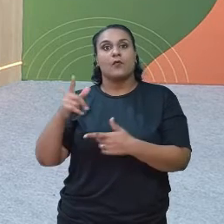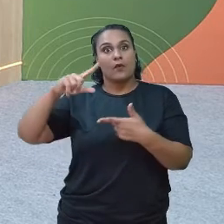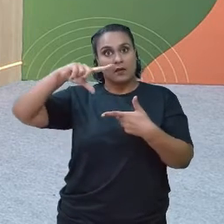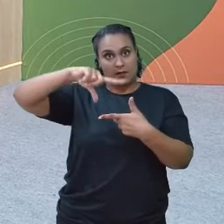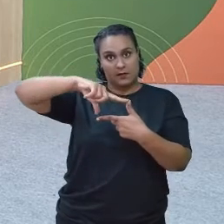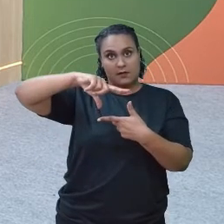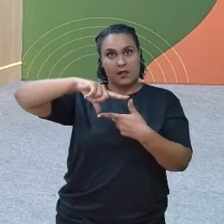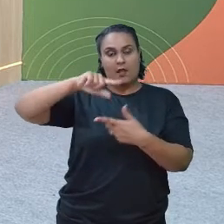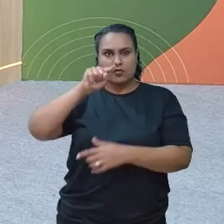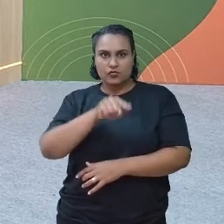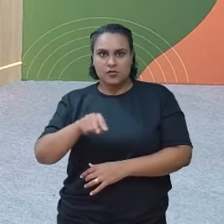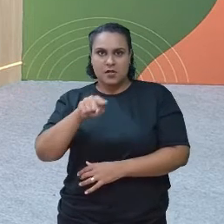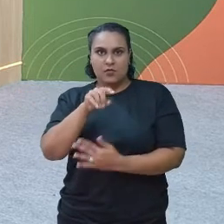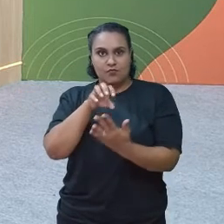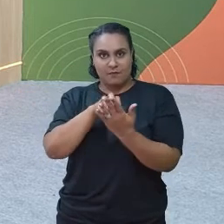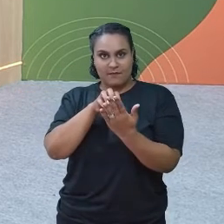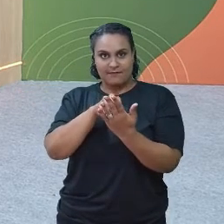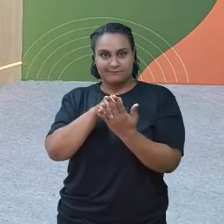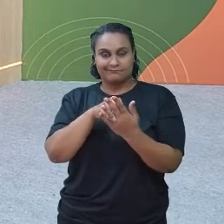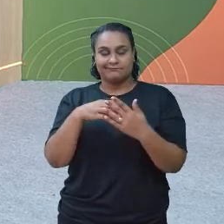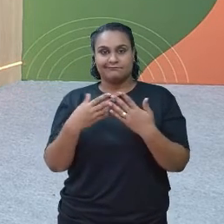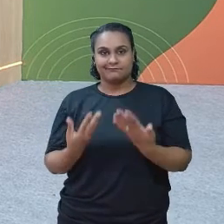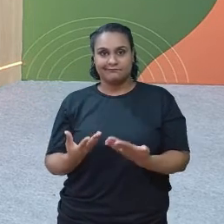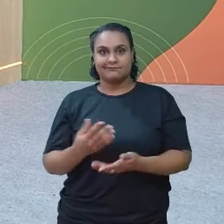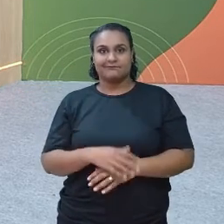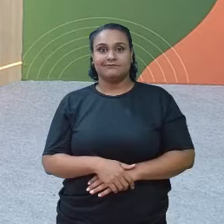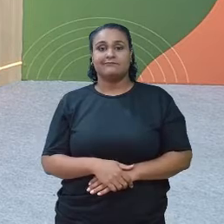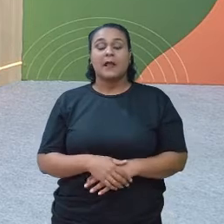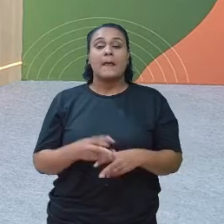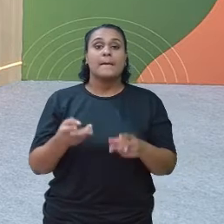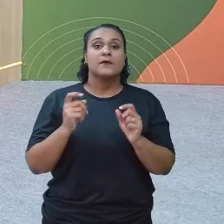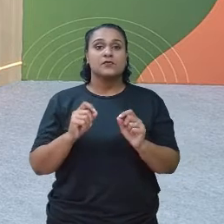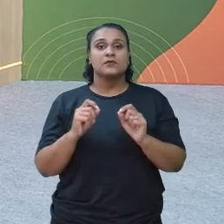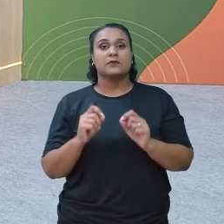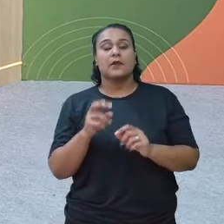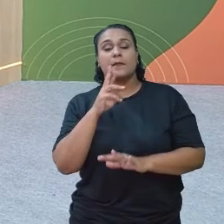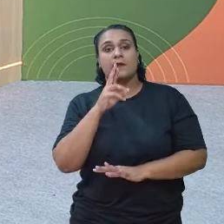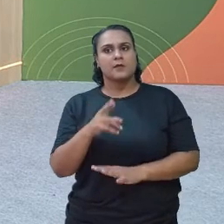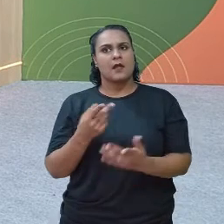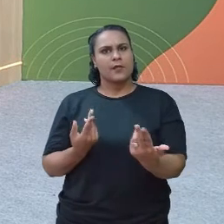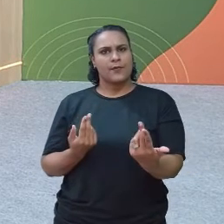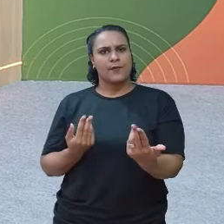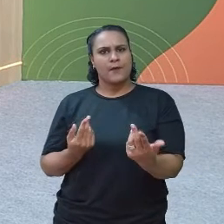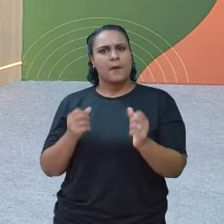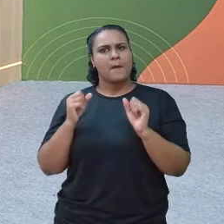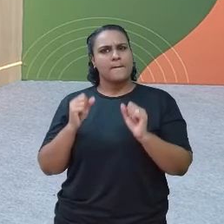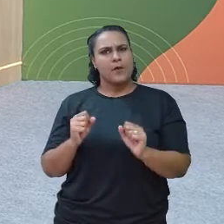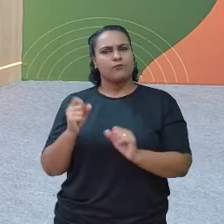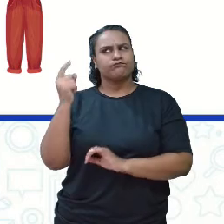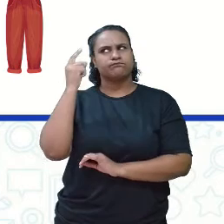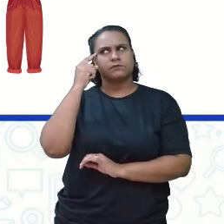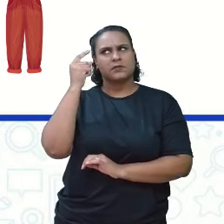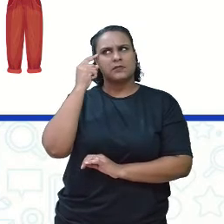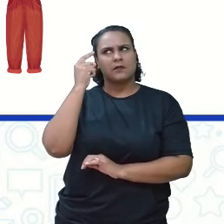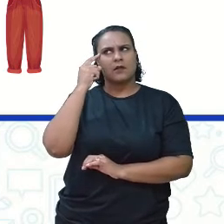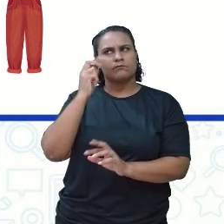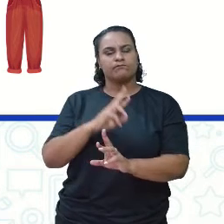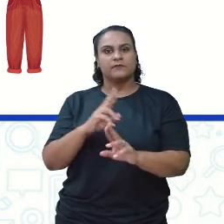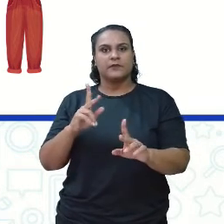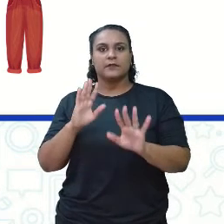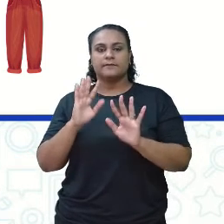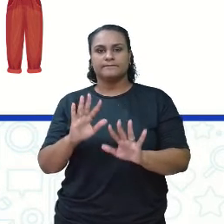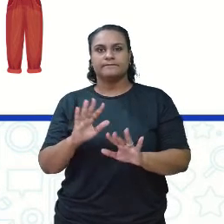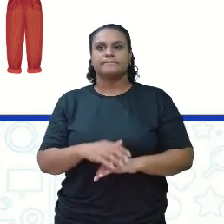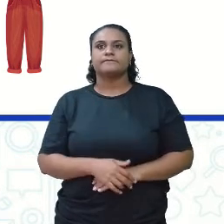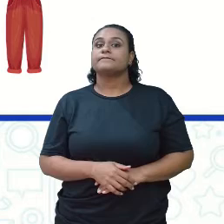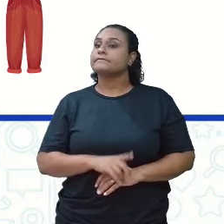com um círculo no meio. Então a gente viu que, apesar do resultado igual, a gente pode pensar de maneiras distintas. Nesse